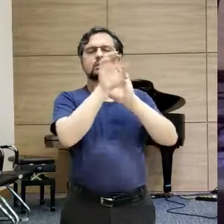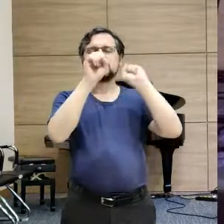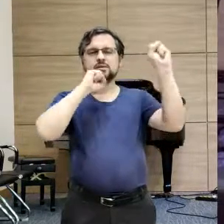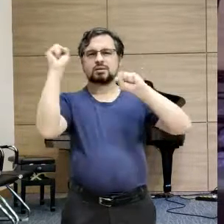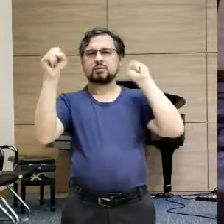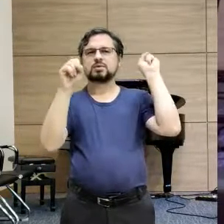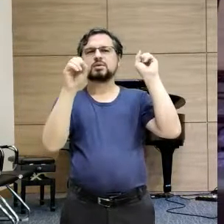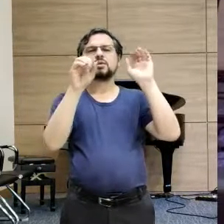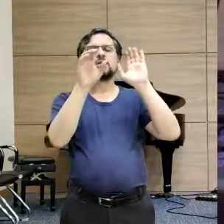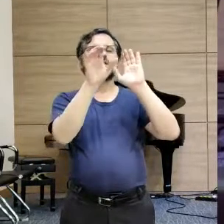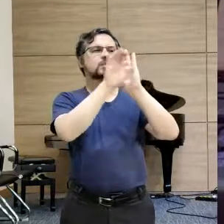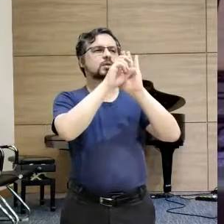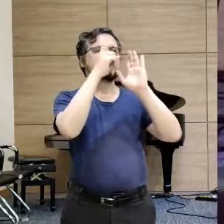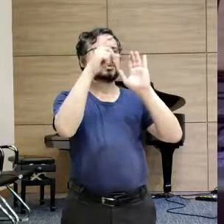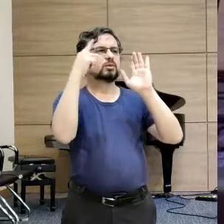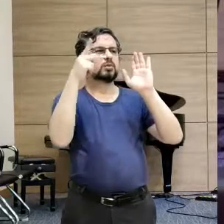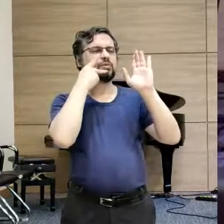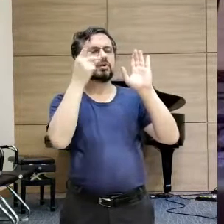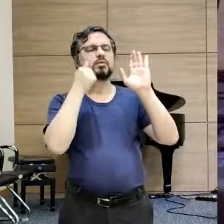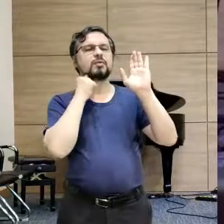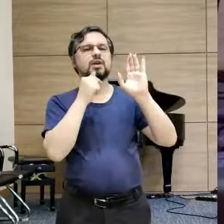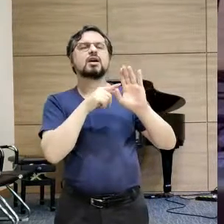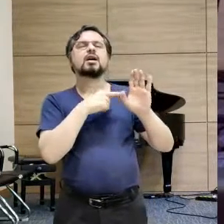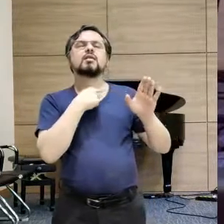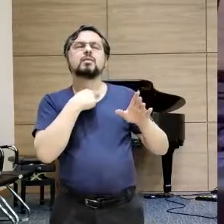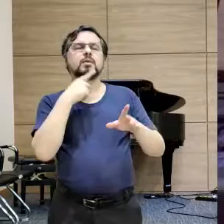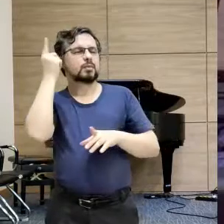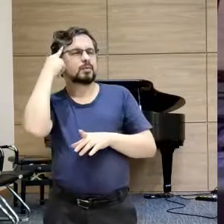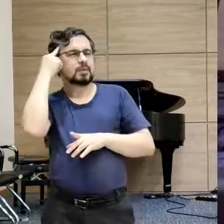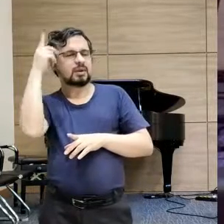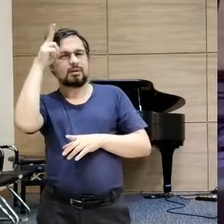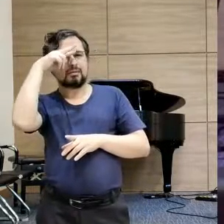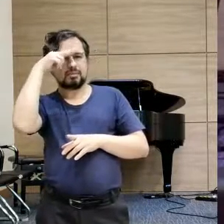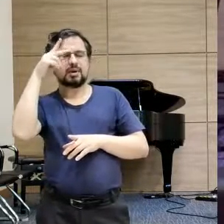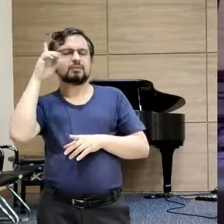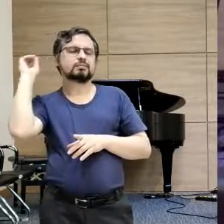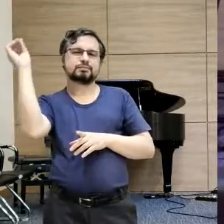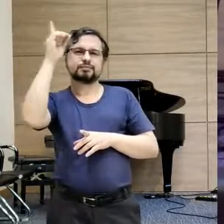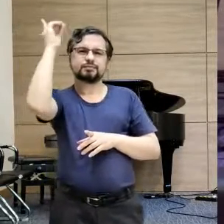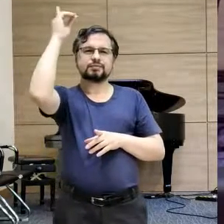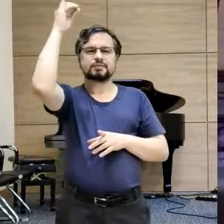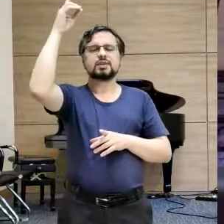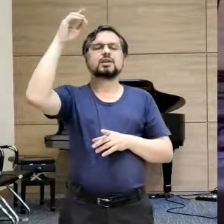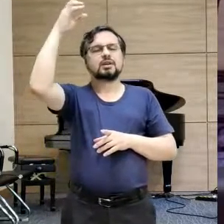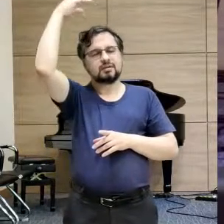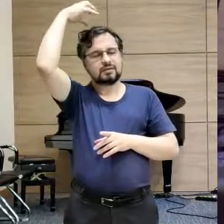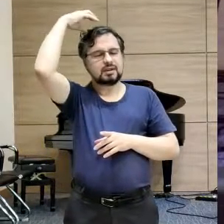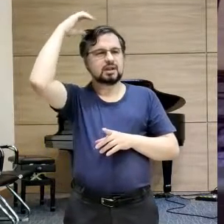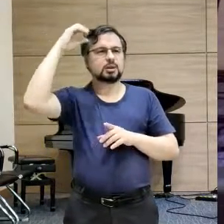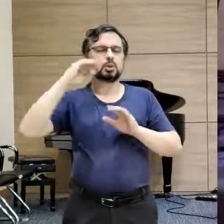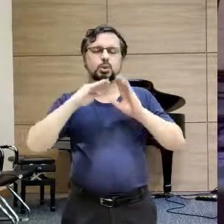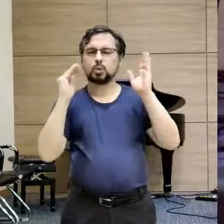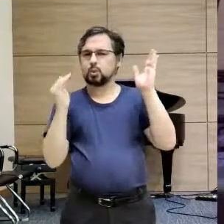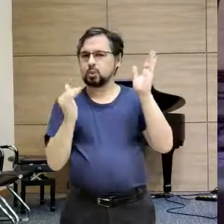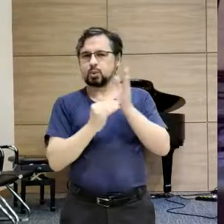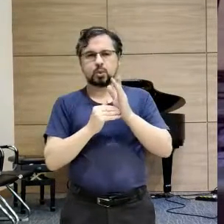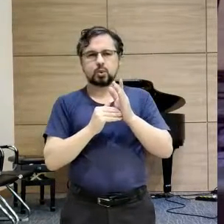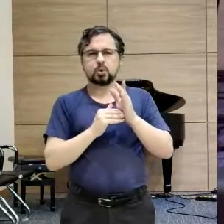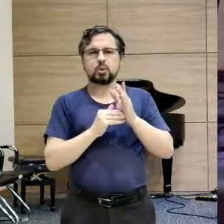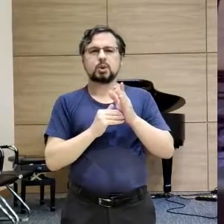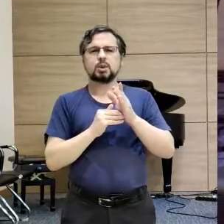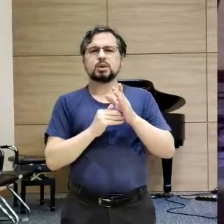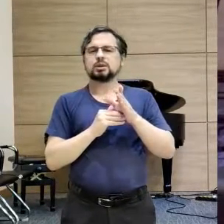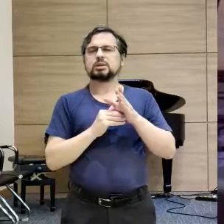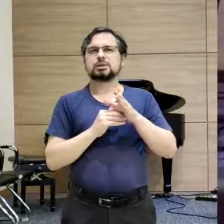de carreirinha, veja só, você conhece a vida de Davi. Aliás, o ocidente da terra, praticamente todo o ocidente da terra já